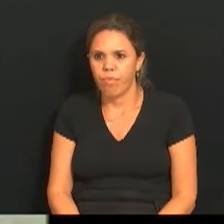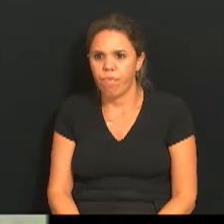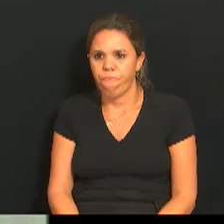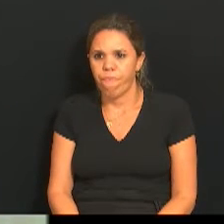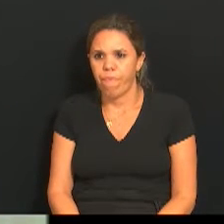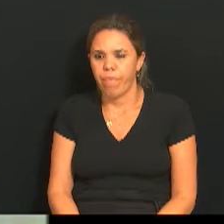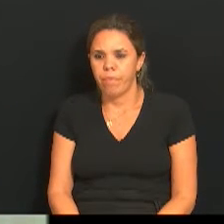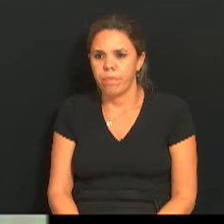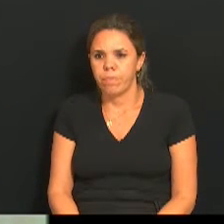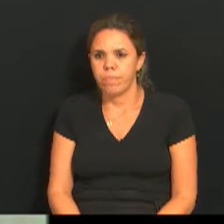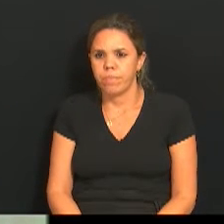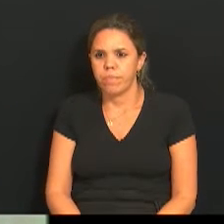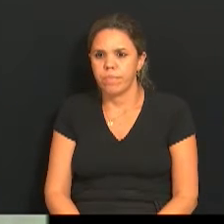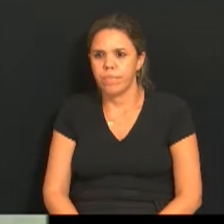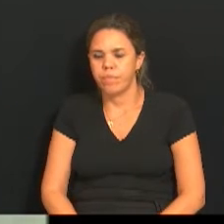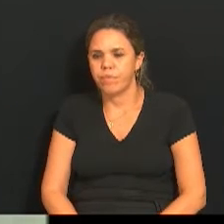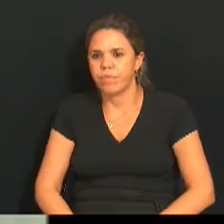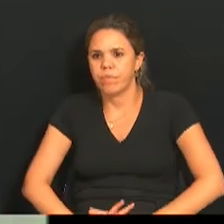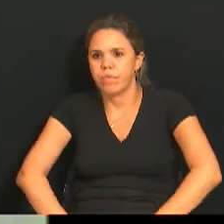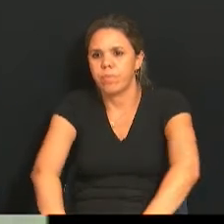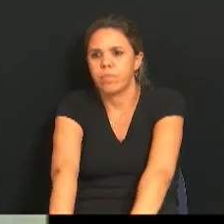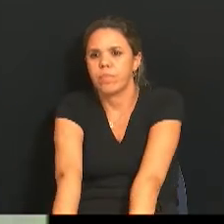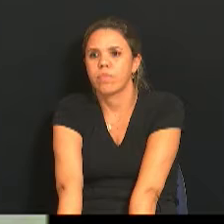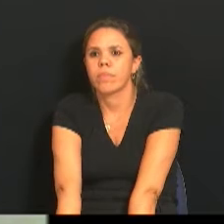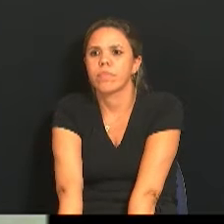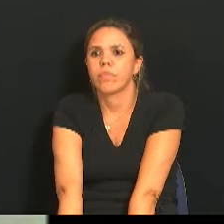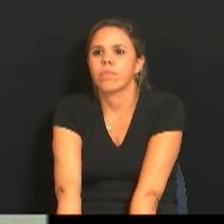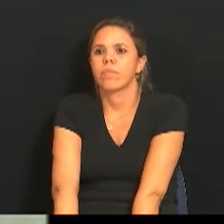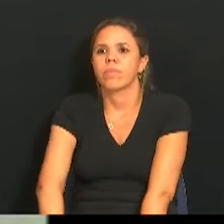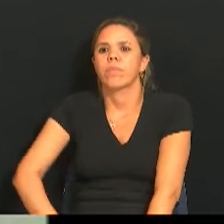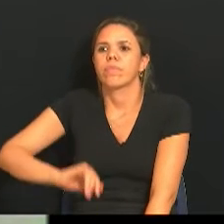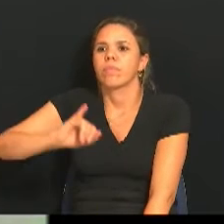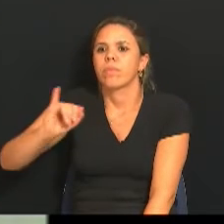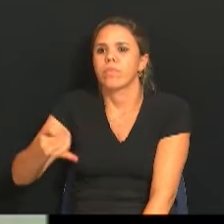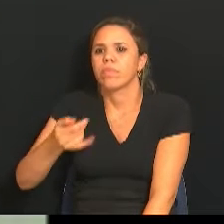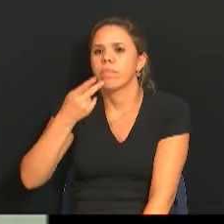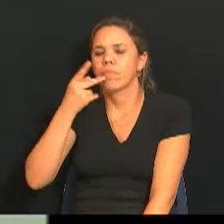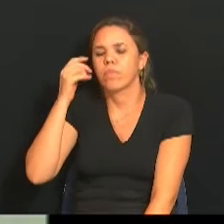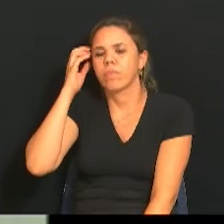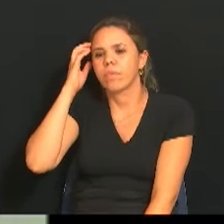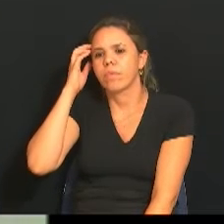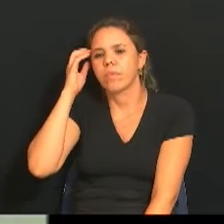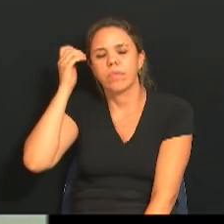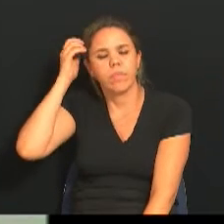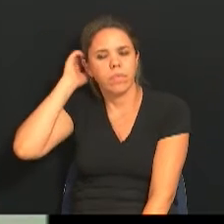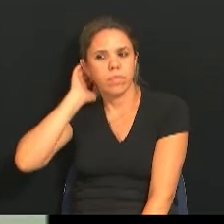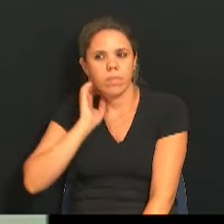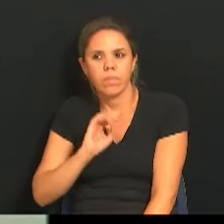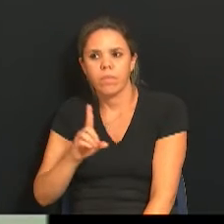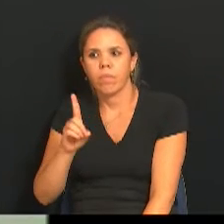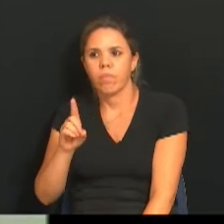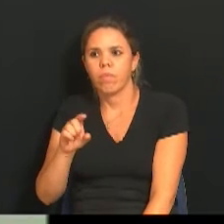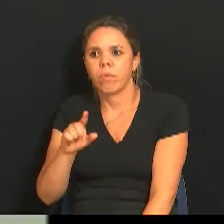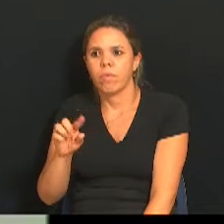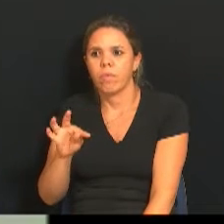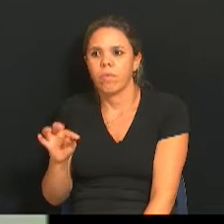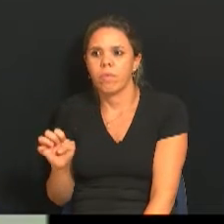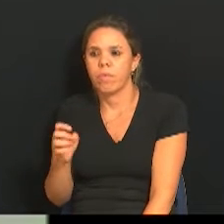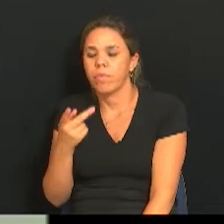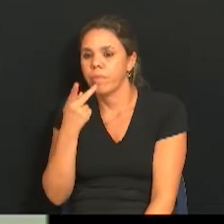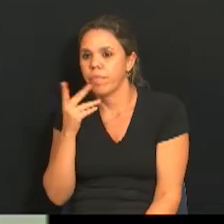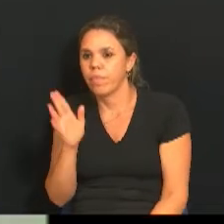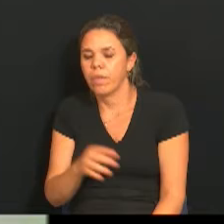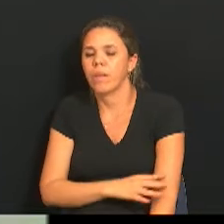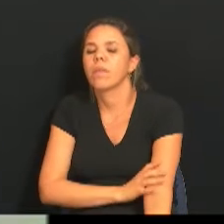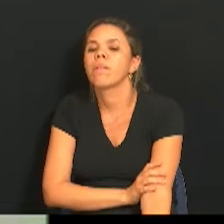sim. Então tá bom. Então, vou aproveitar a fala do meu querido Donizete e vou já falando